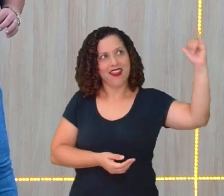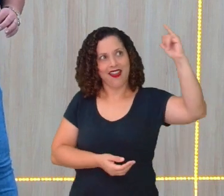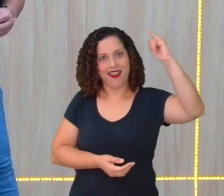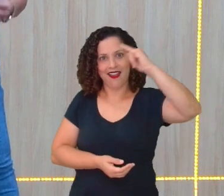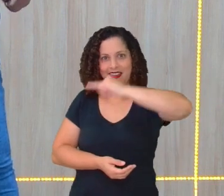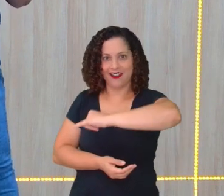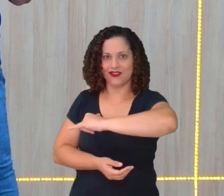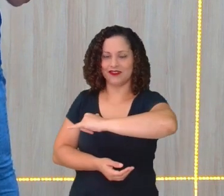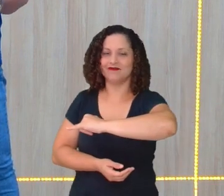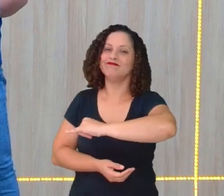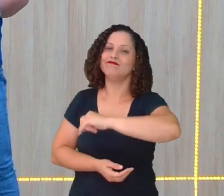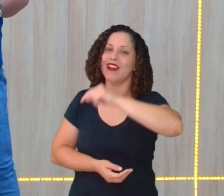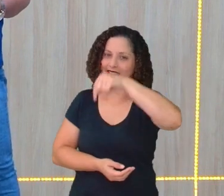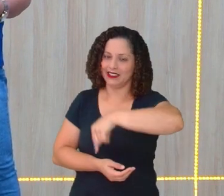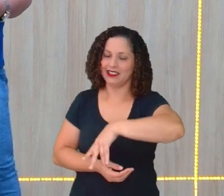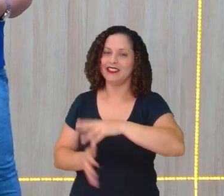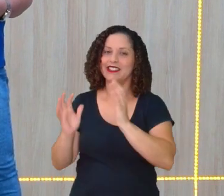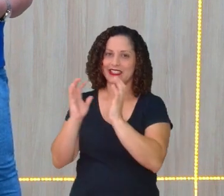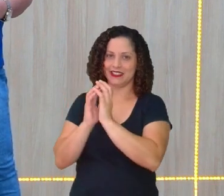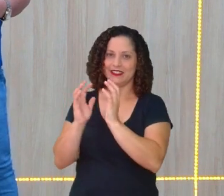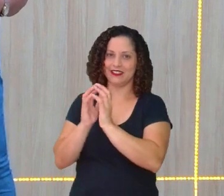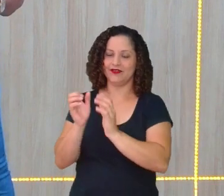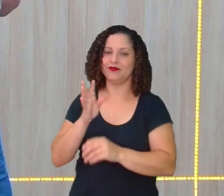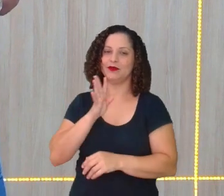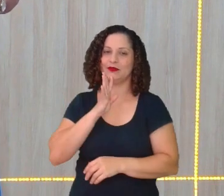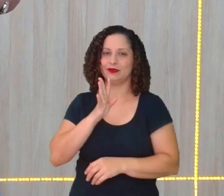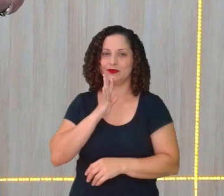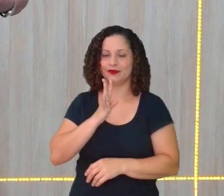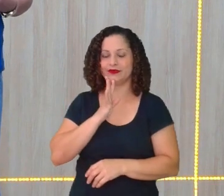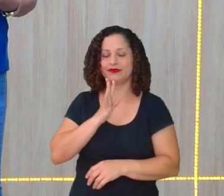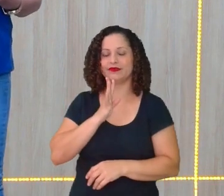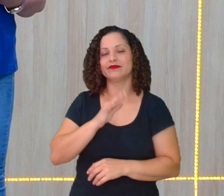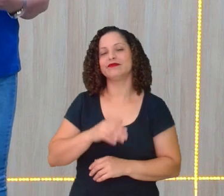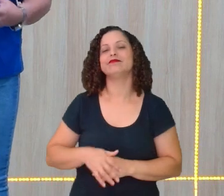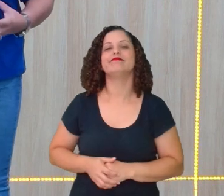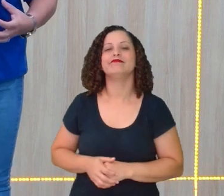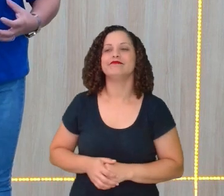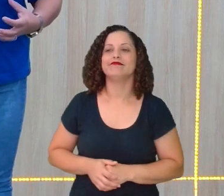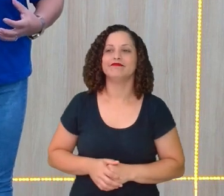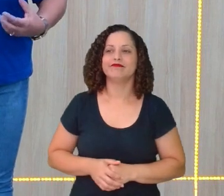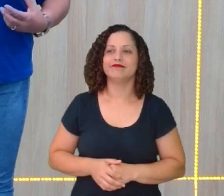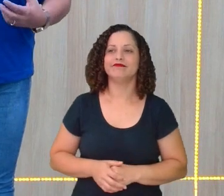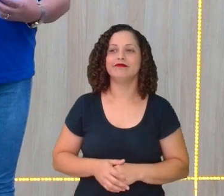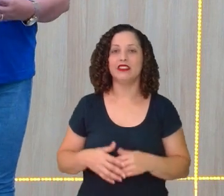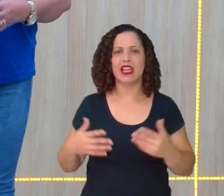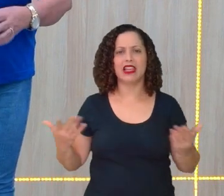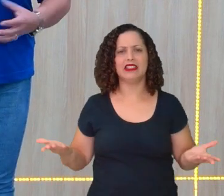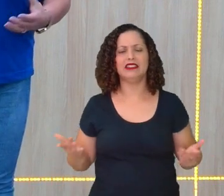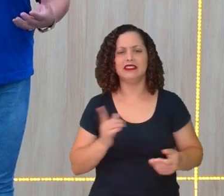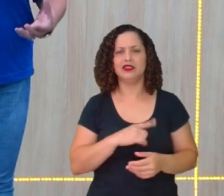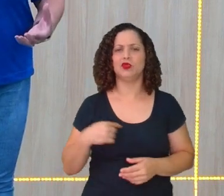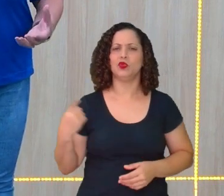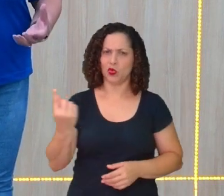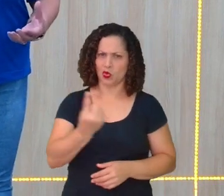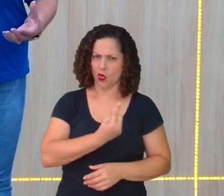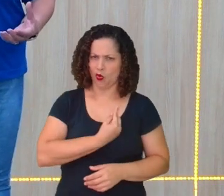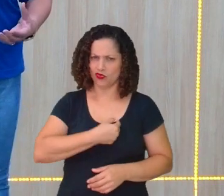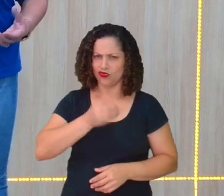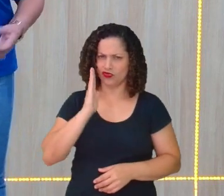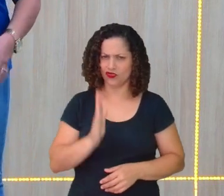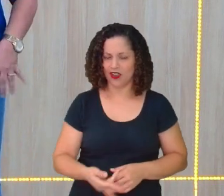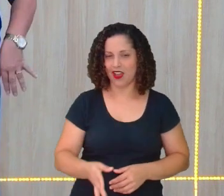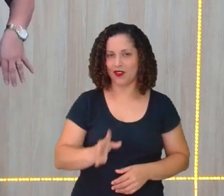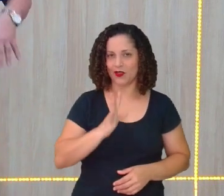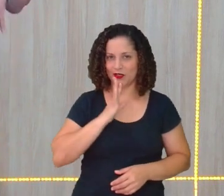nossa cidade, vêm conhecer o nosso estado. E aí, a gente está falando aqui para vocês. E nós? Será que nós